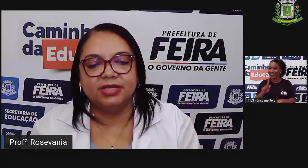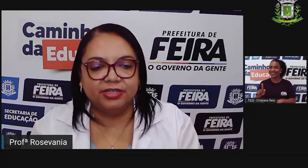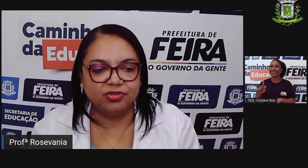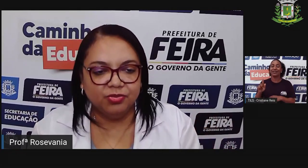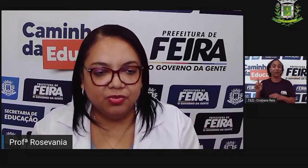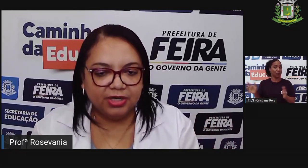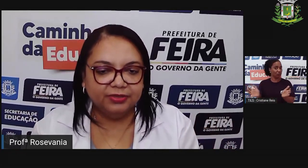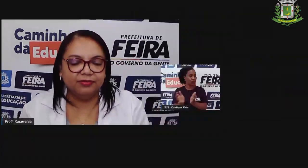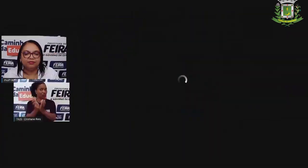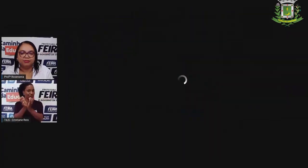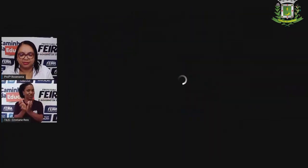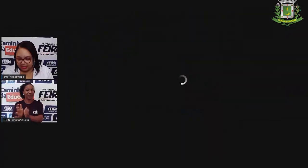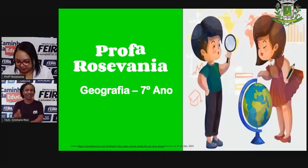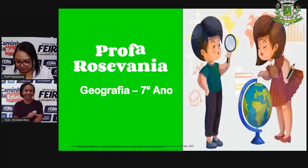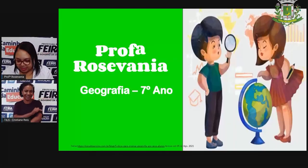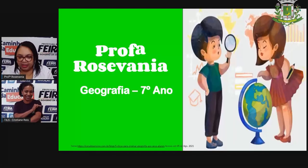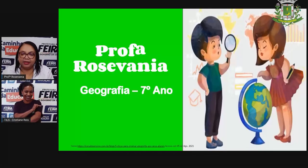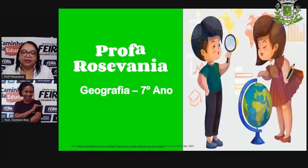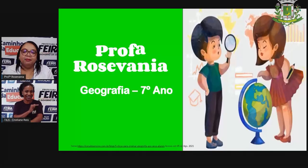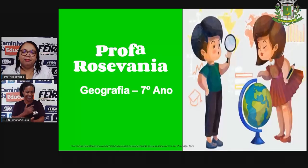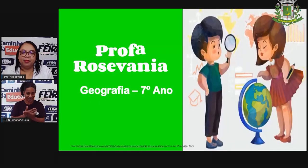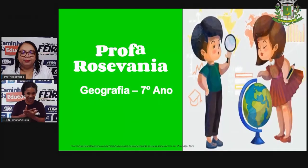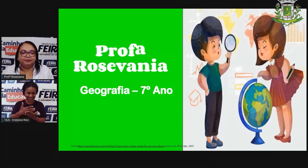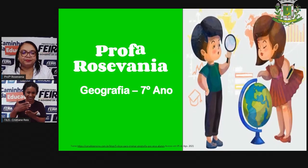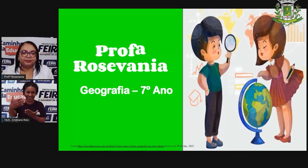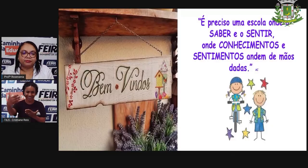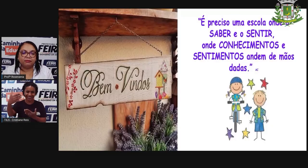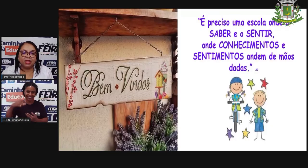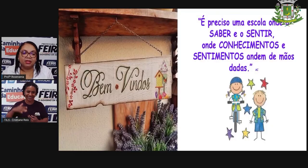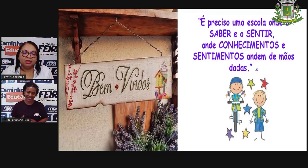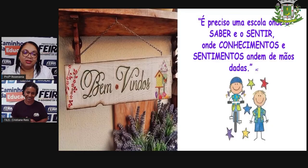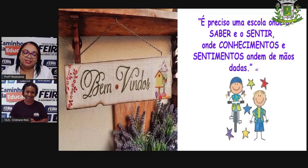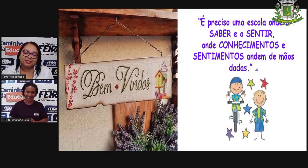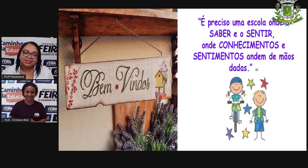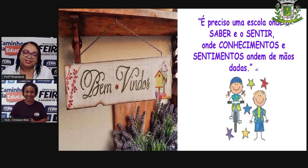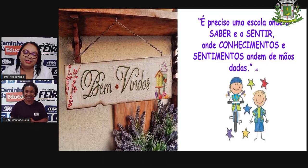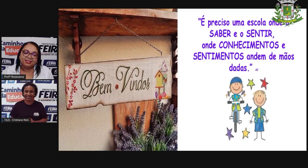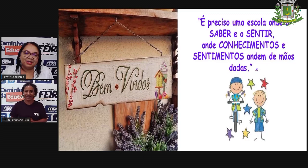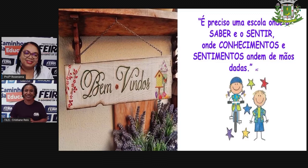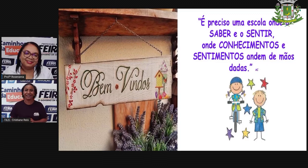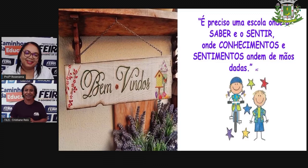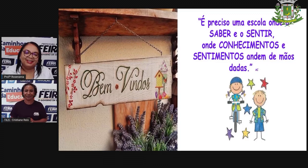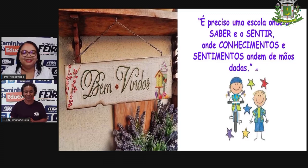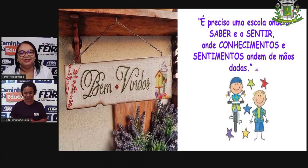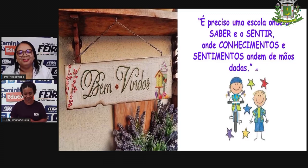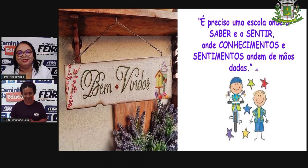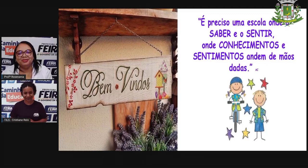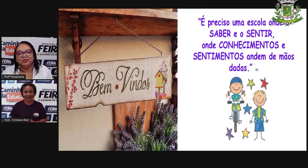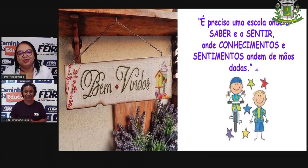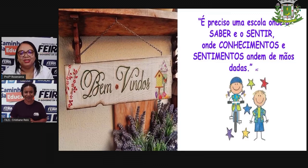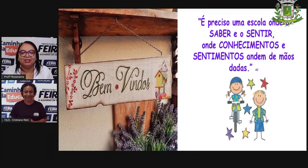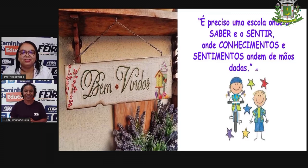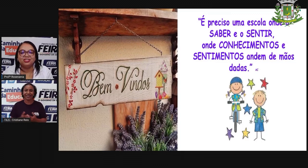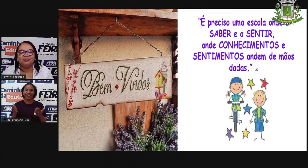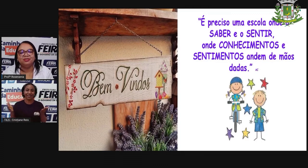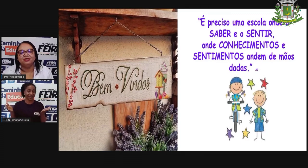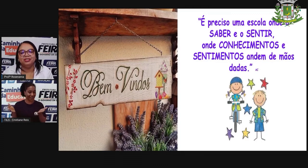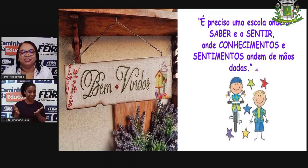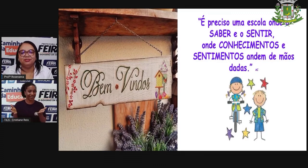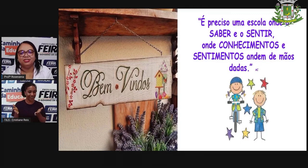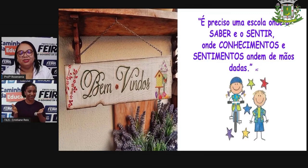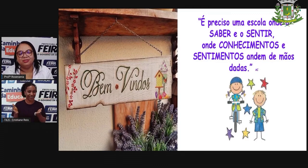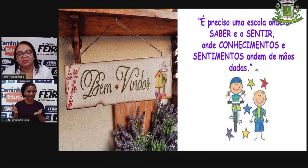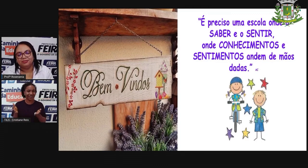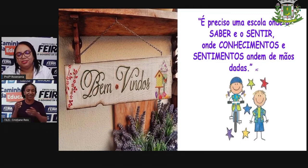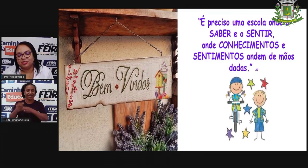o sétimo ano. Vamos lá? Bom, nós estamos começando, né, o novo ano letivo, o ano